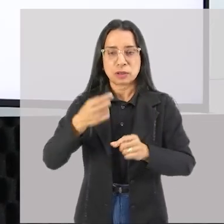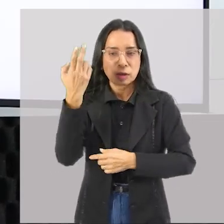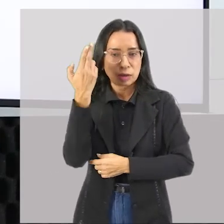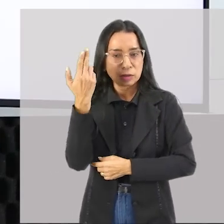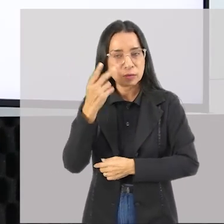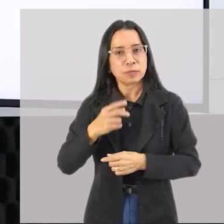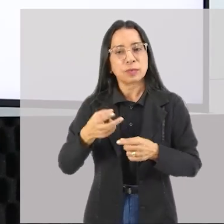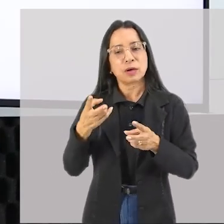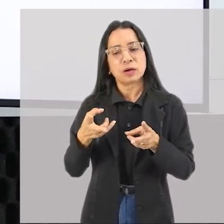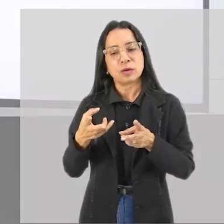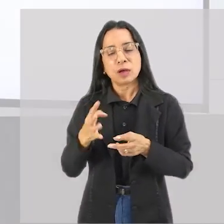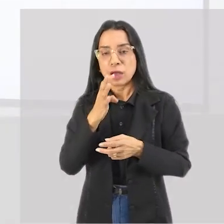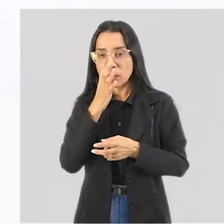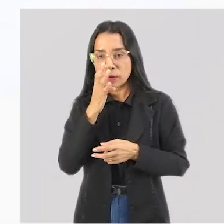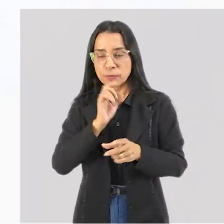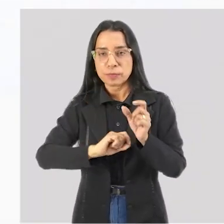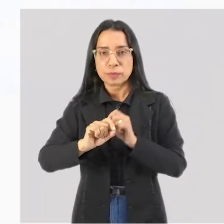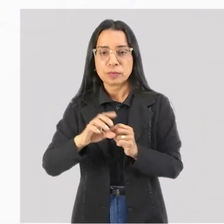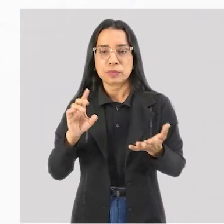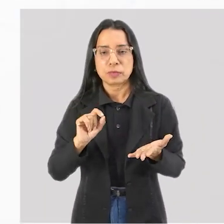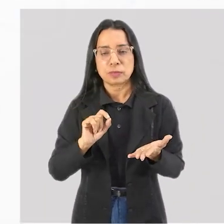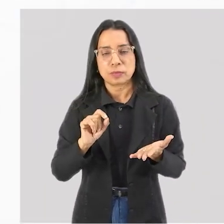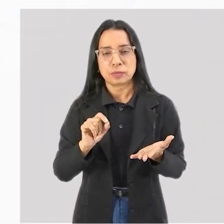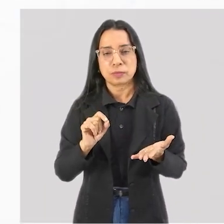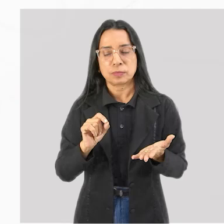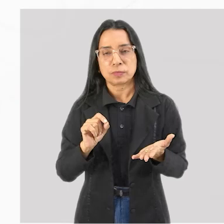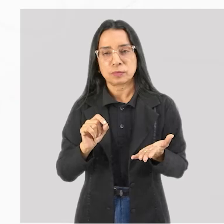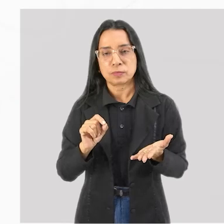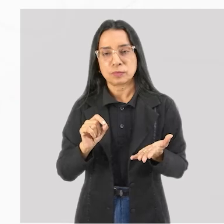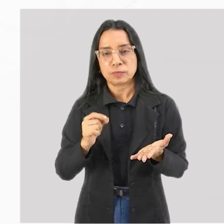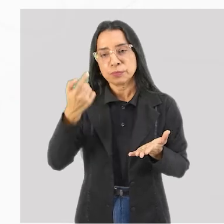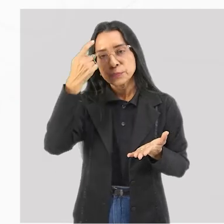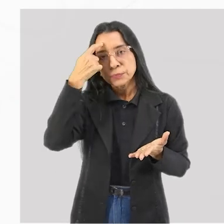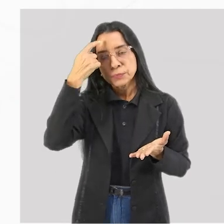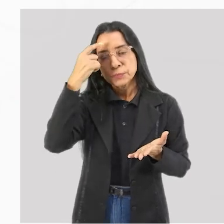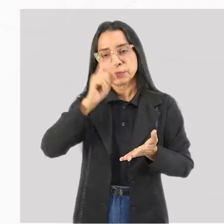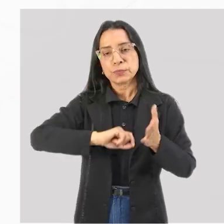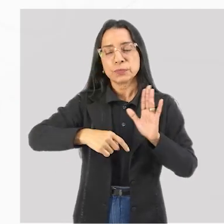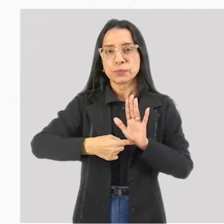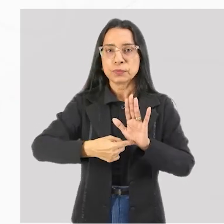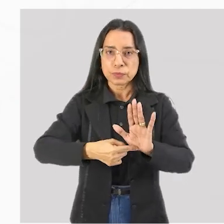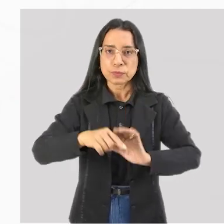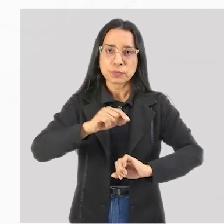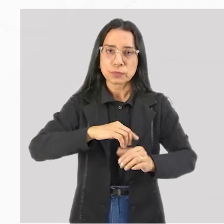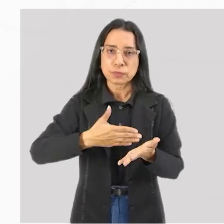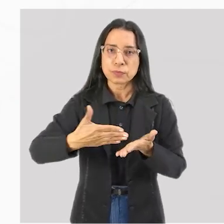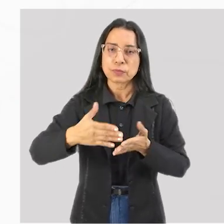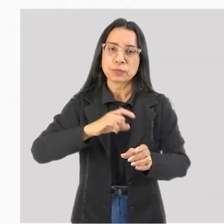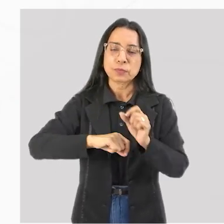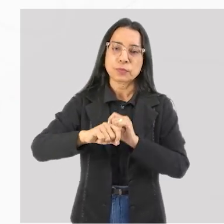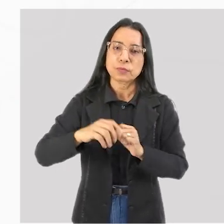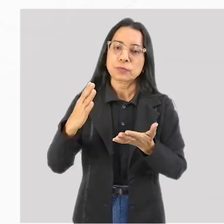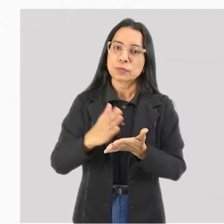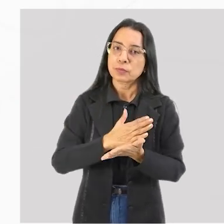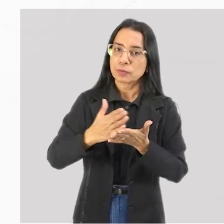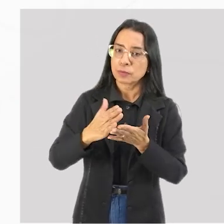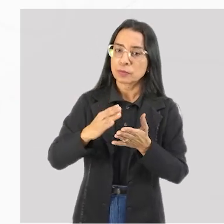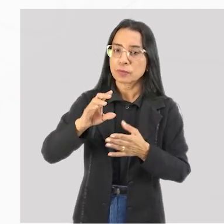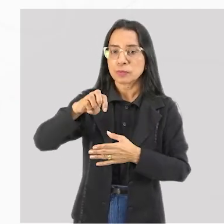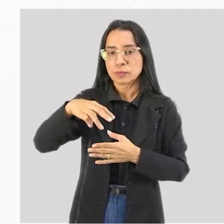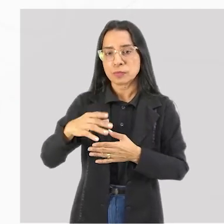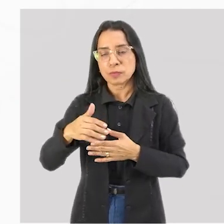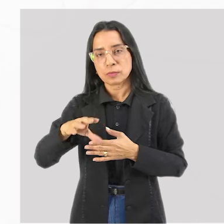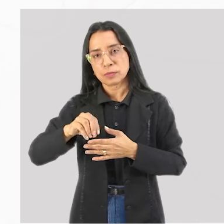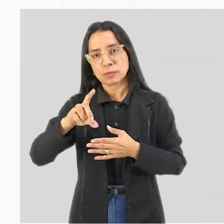comum nós observarmos, e a gente vai ver isso daqui a pouco, as ideias que são expressas a partir de determinados